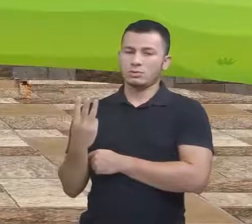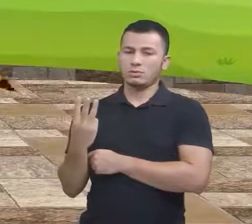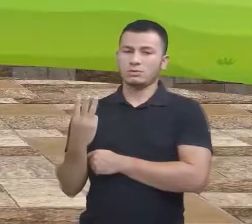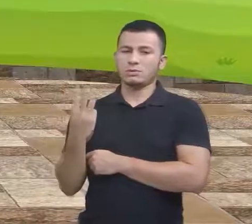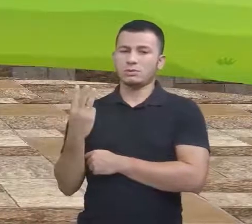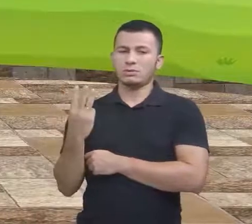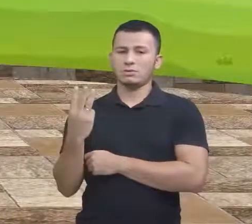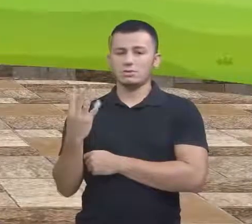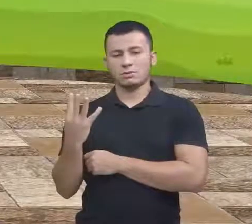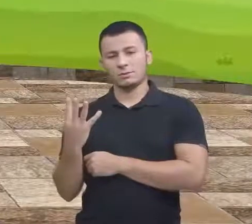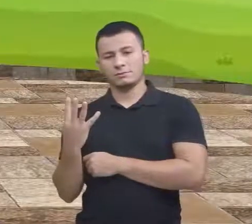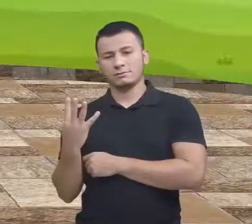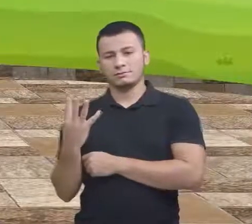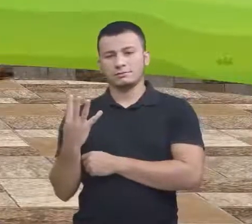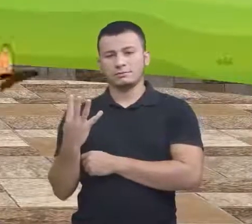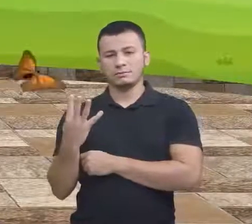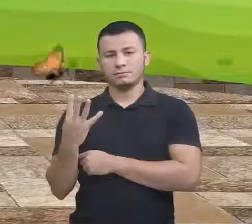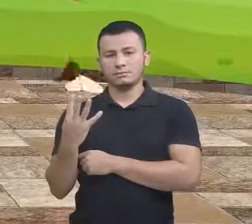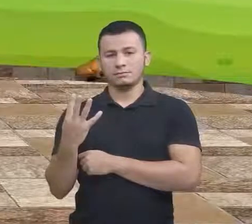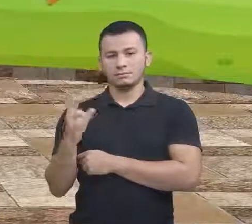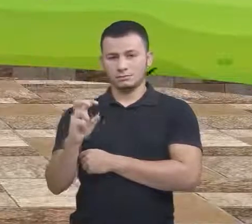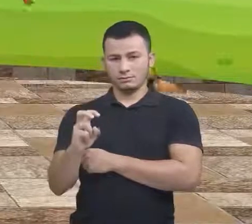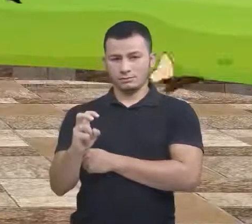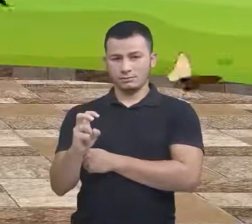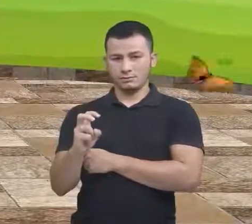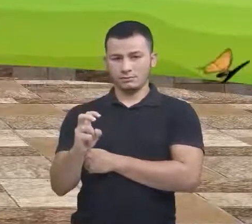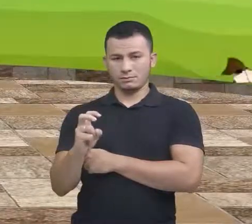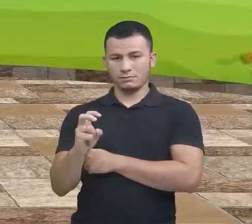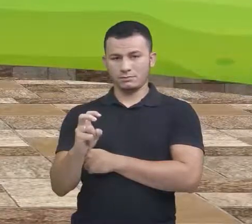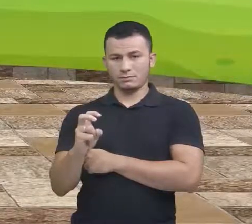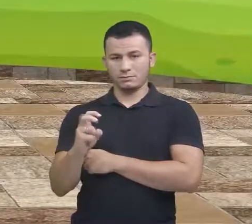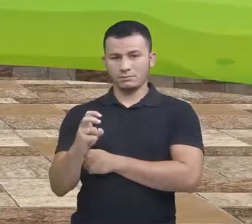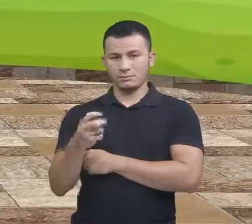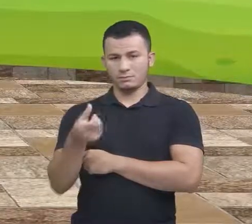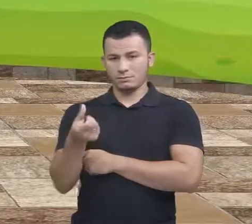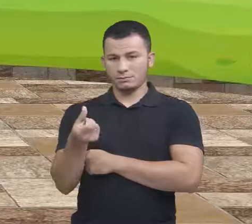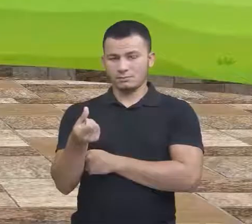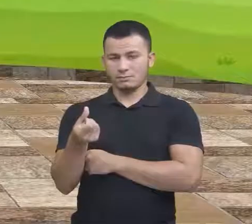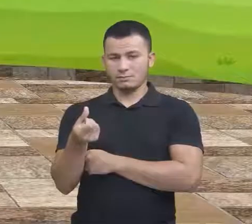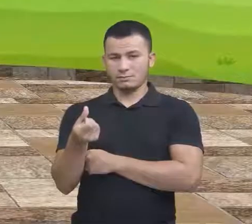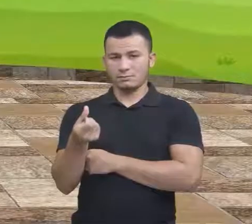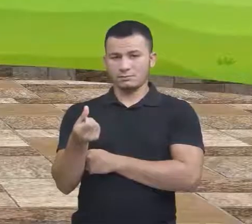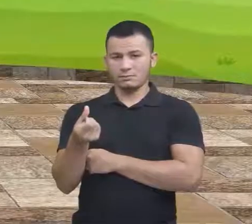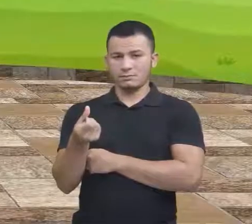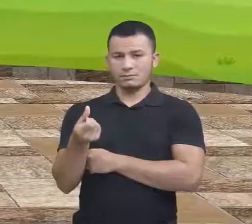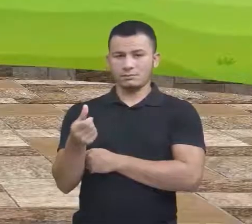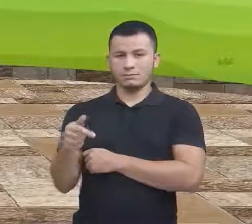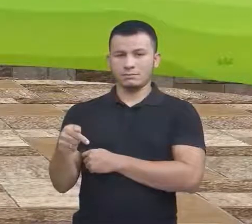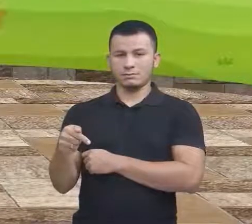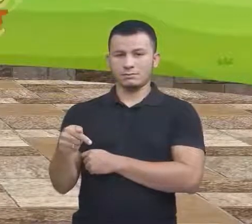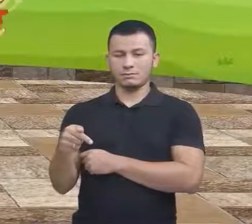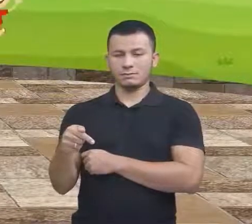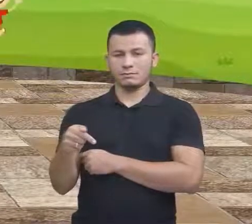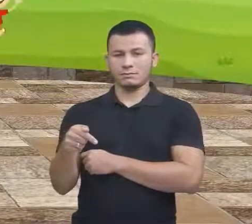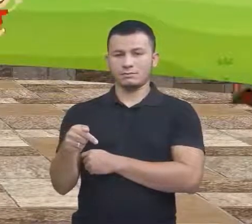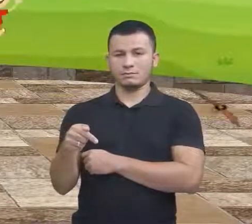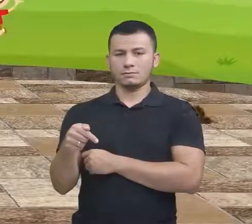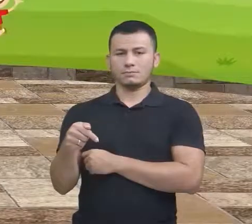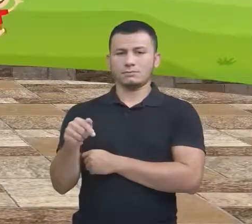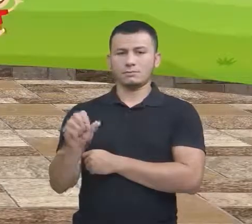3 4 5 6 7